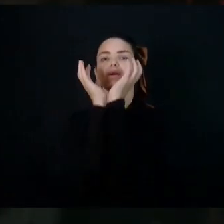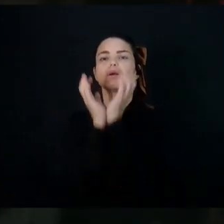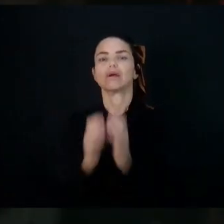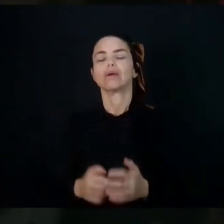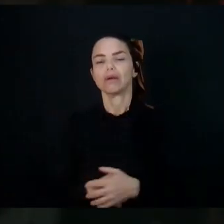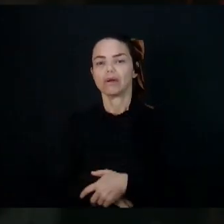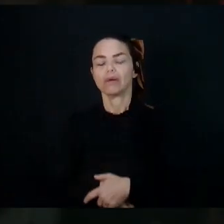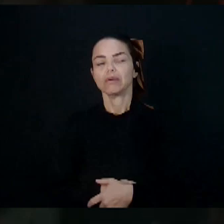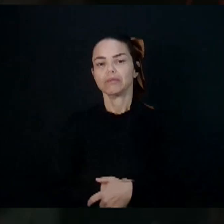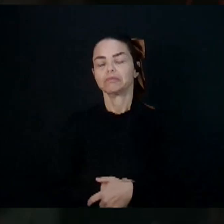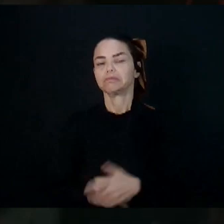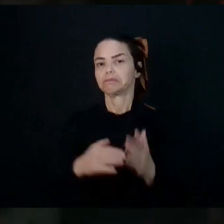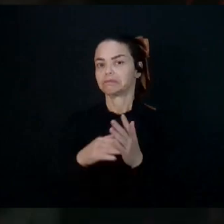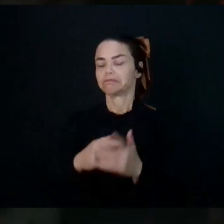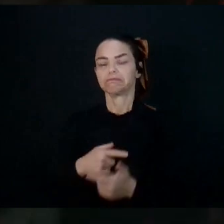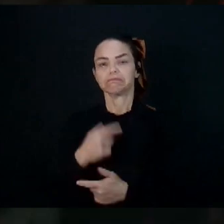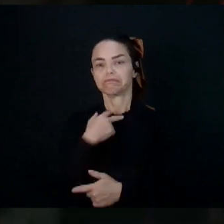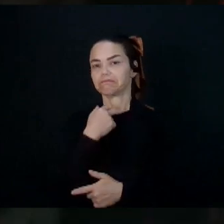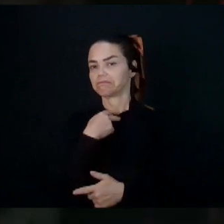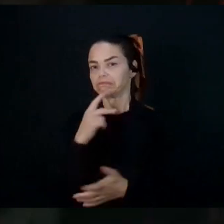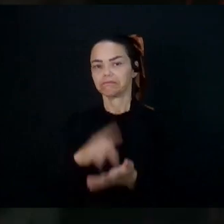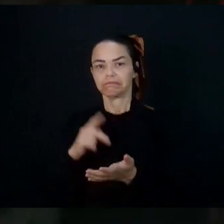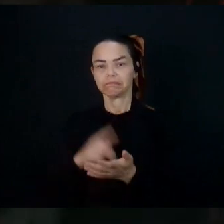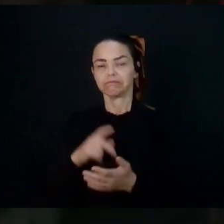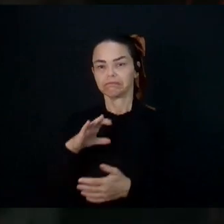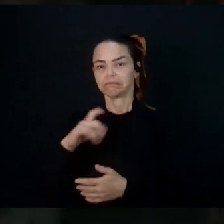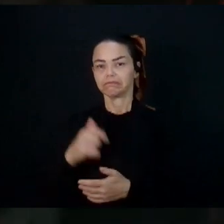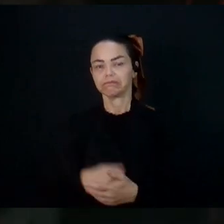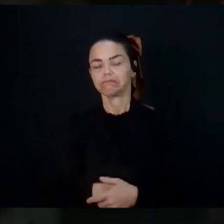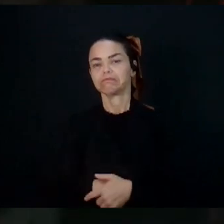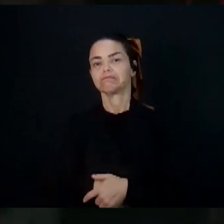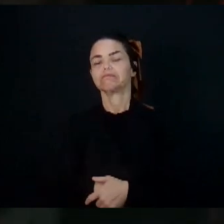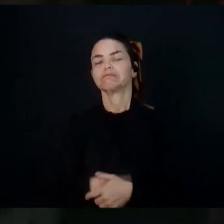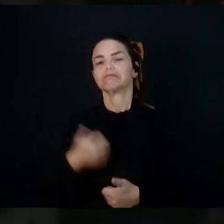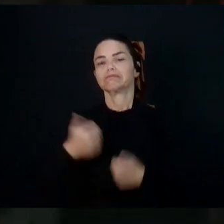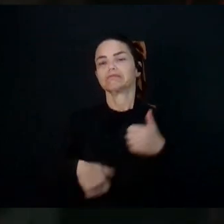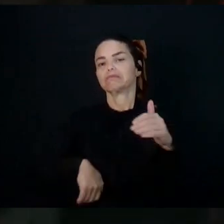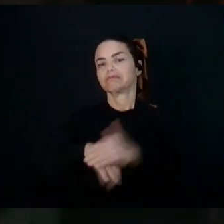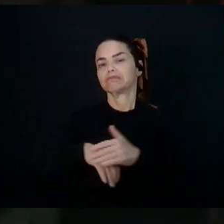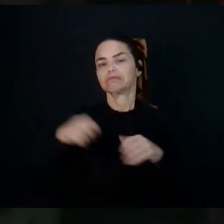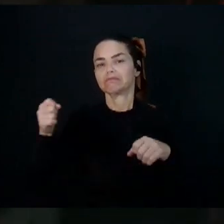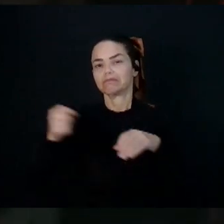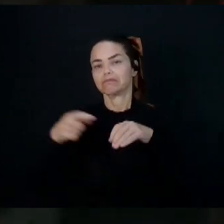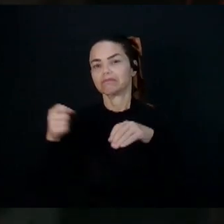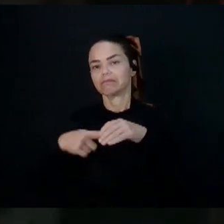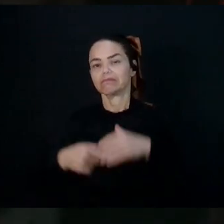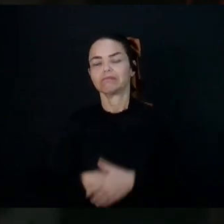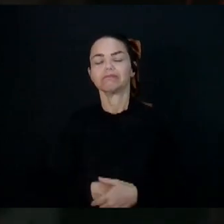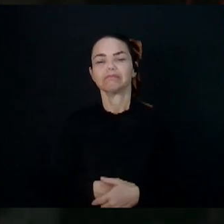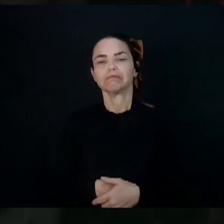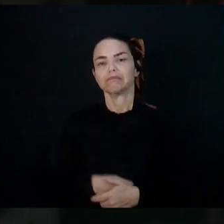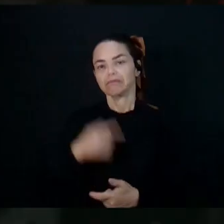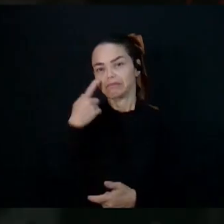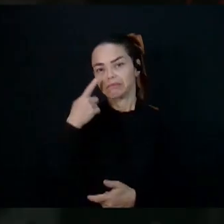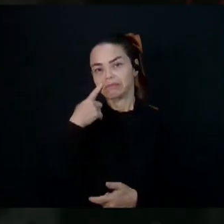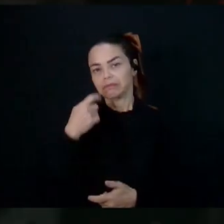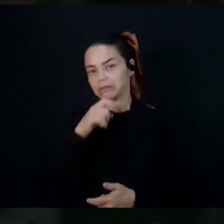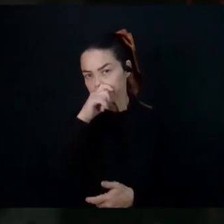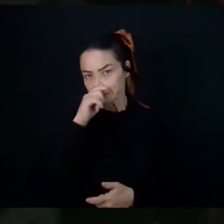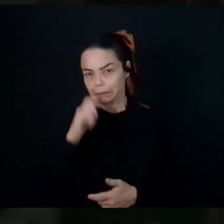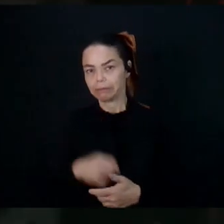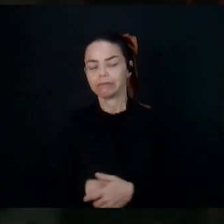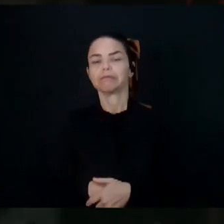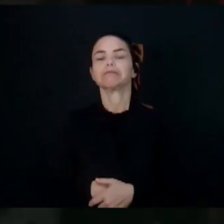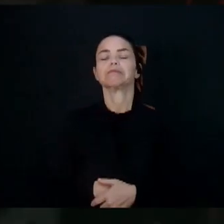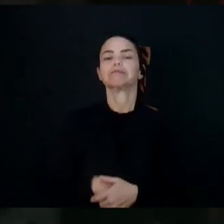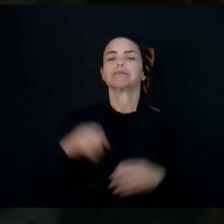verdade, não posso deixar de falar. Uau, tem gente que fez bolão aí, vamos ver o que vai acontecer hoje. E à noite,